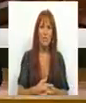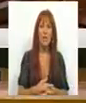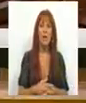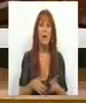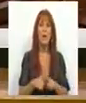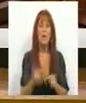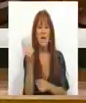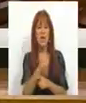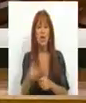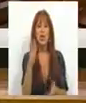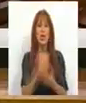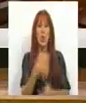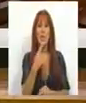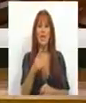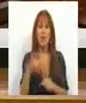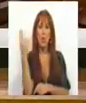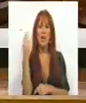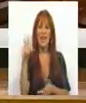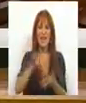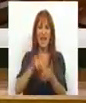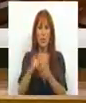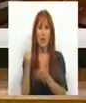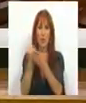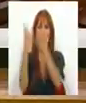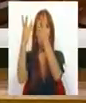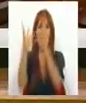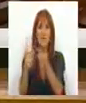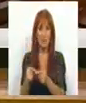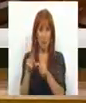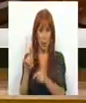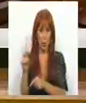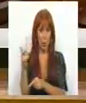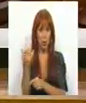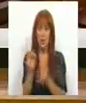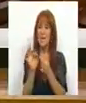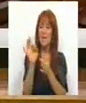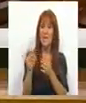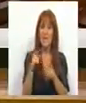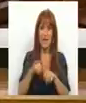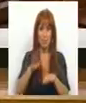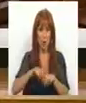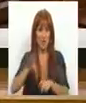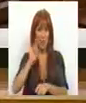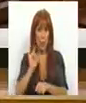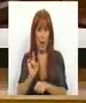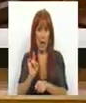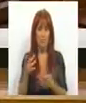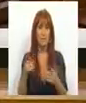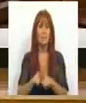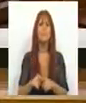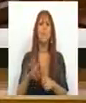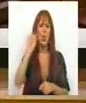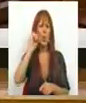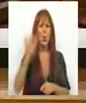Abro aqui uma exceção apenas para dizer que a Unidade Técnica de Apoio Orçamental acrescentou sobre este valor que